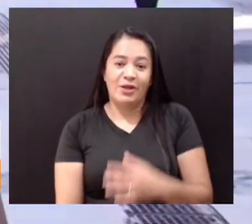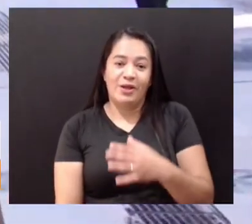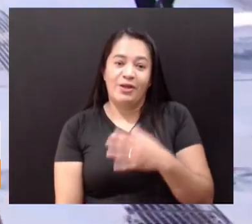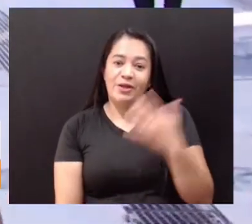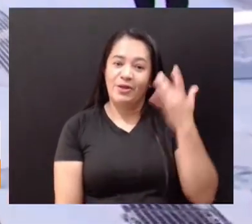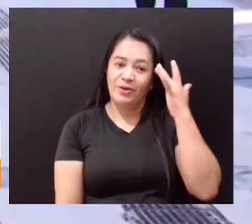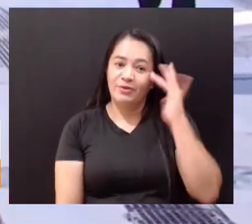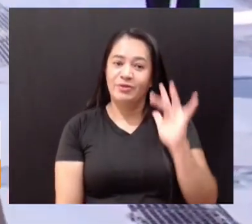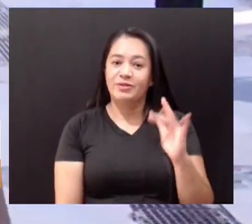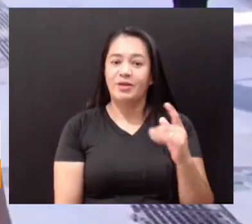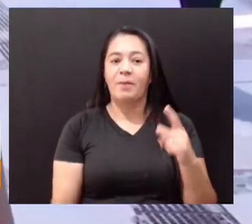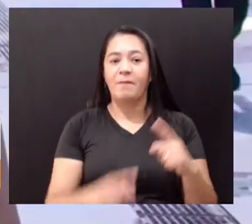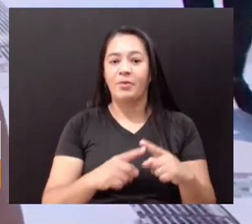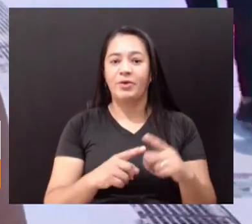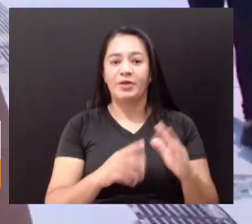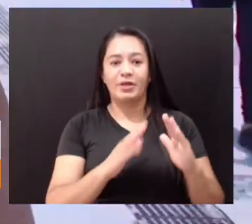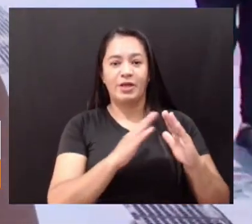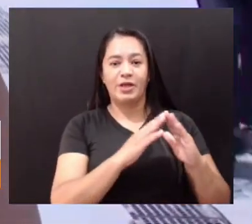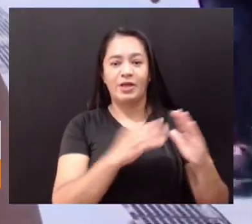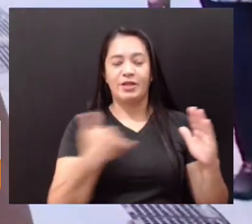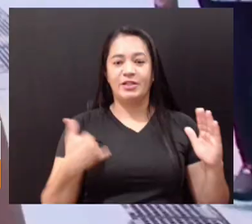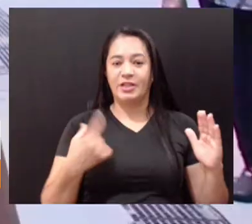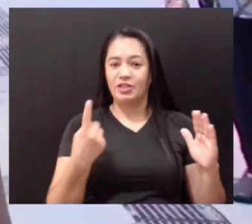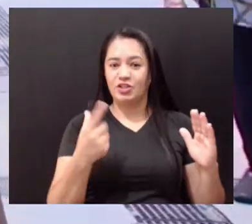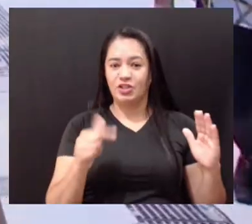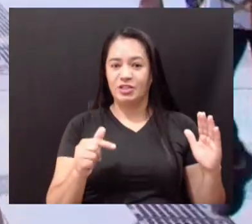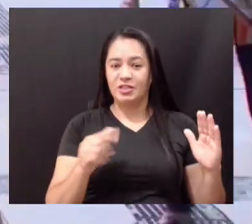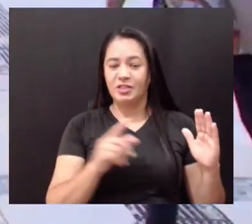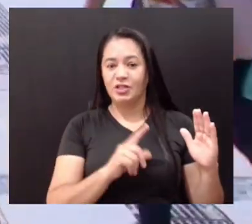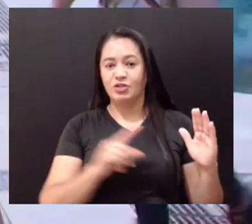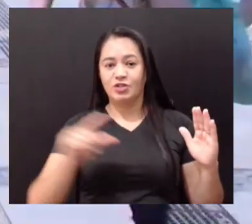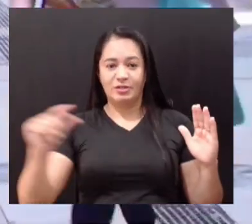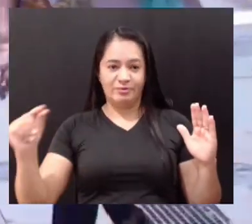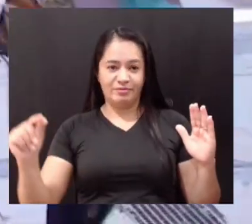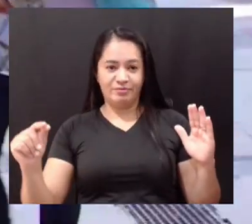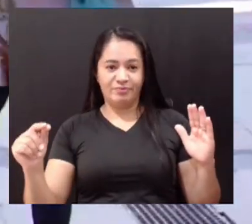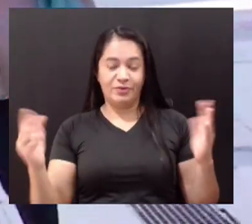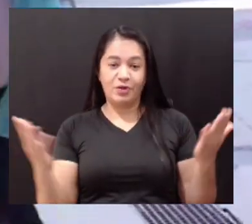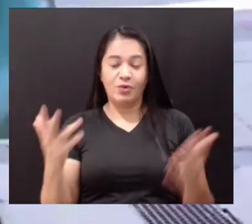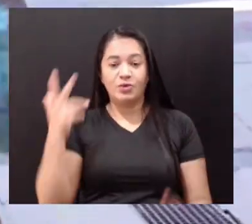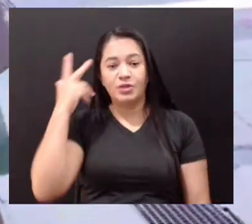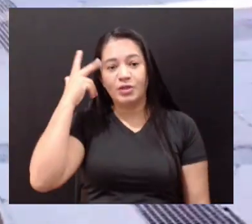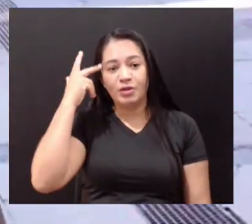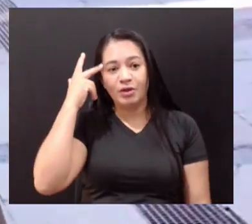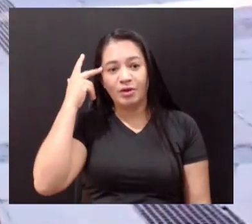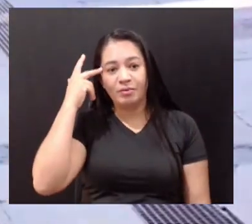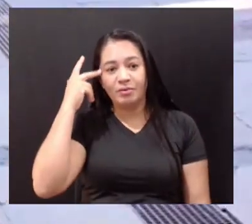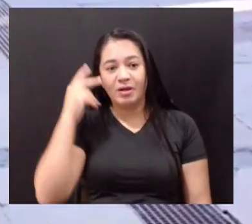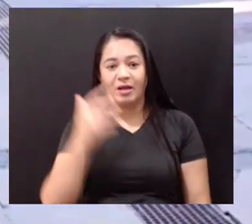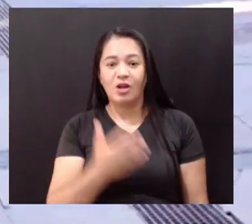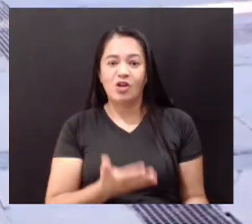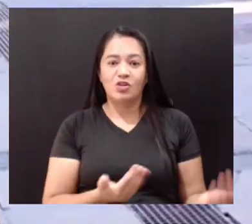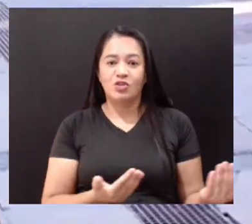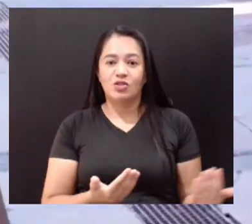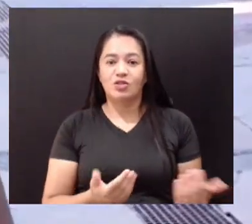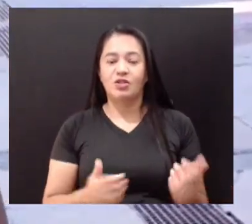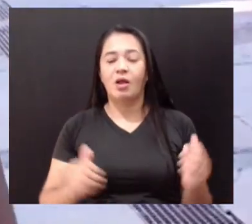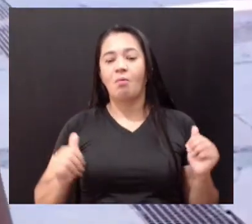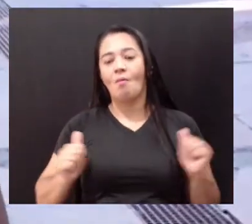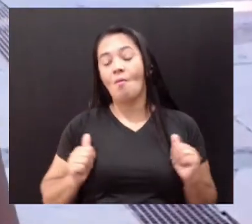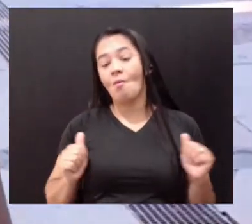17. Então, hoje em dia é muito comum, né? A molecada tudo acomodada e tal. Eu